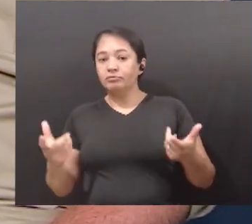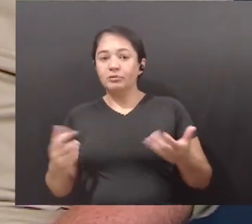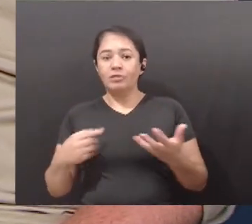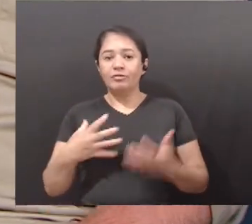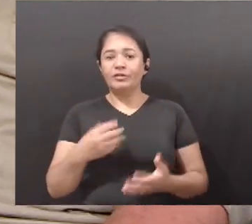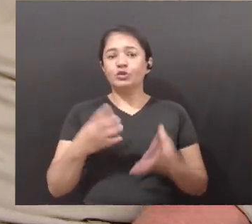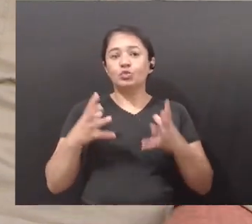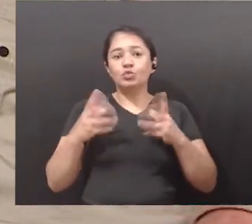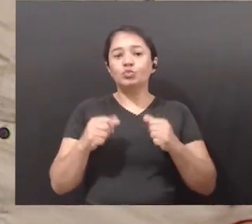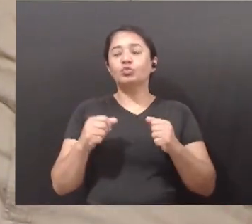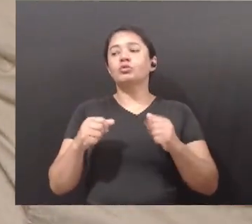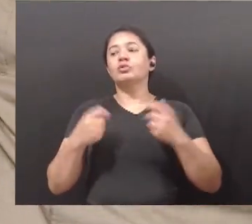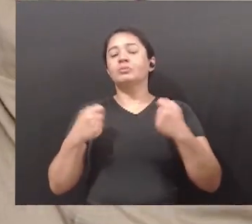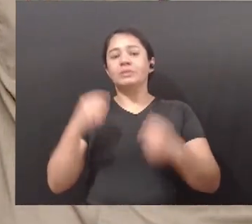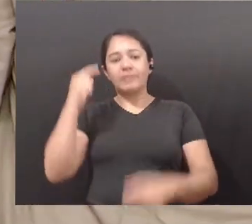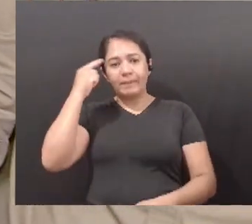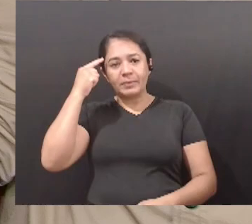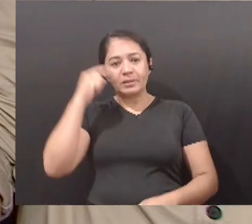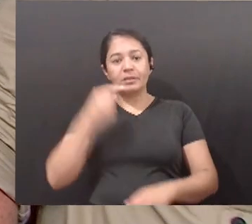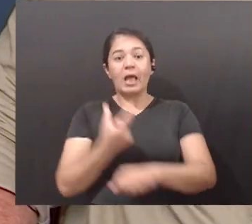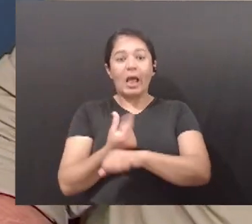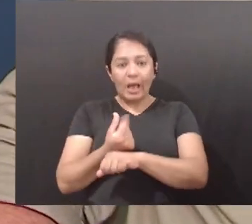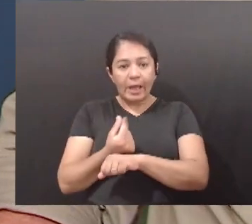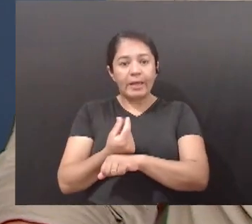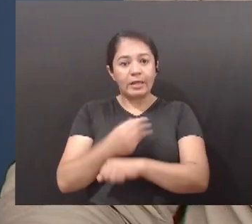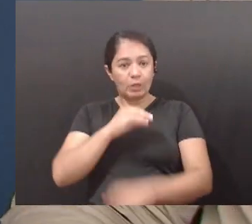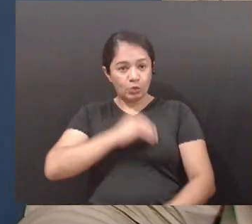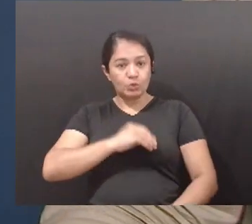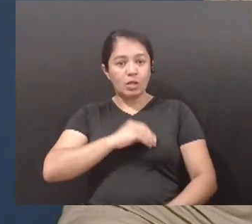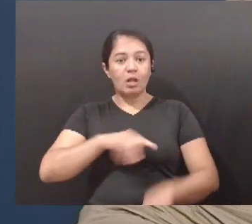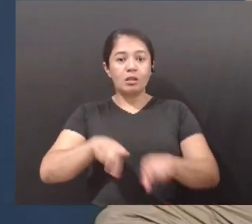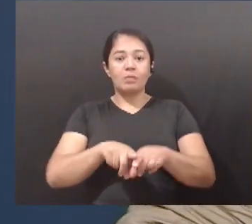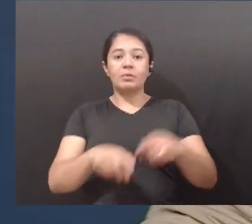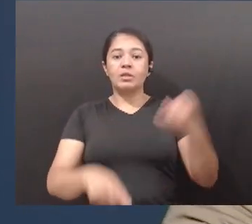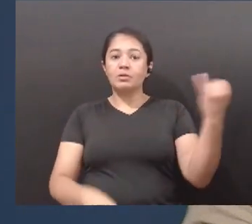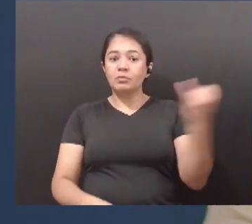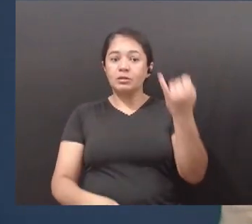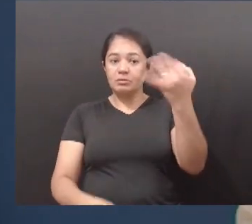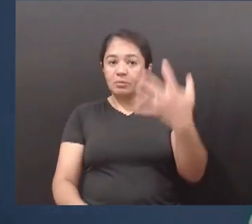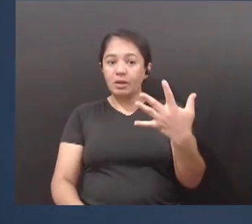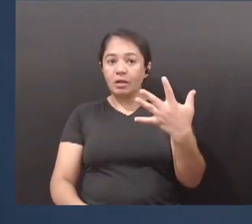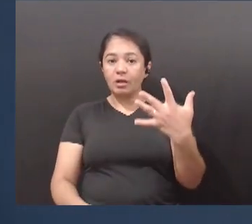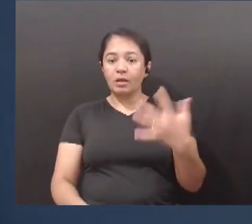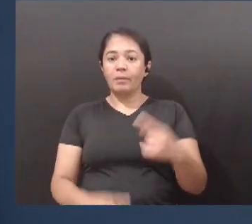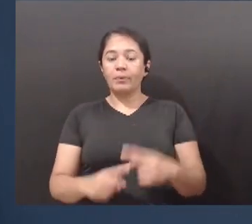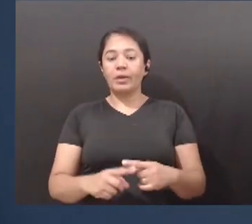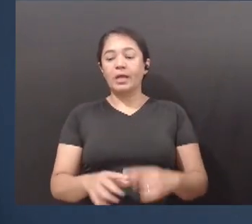Até na questão de renda também, falando, é importante também, porque como eu falei, no caso da pessoa que tem uma renda